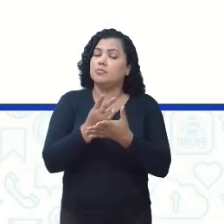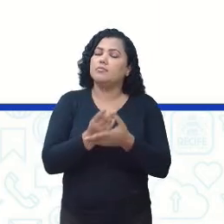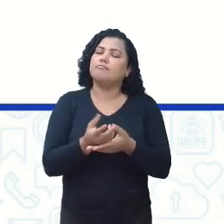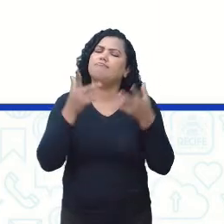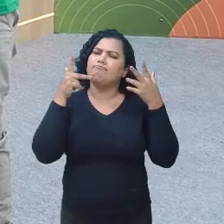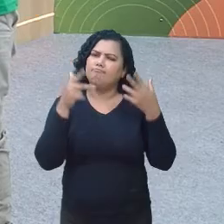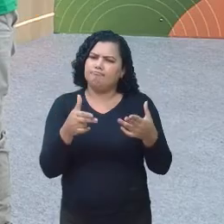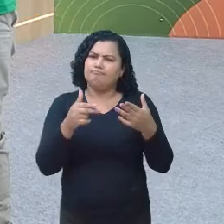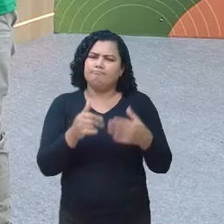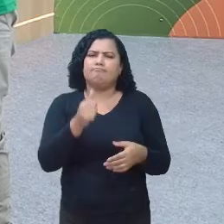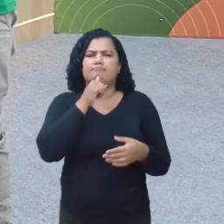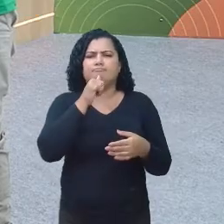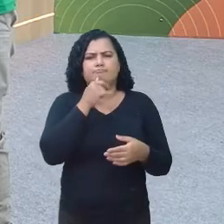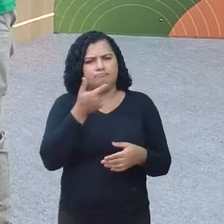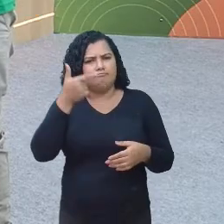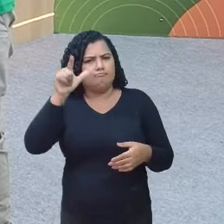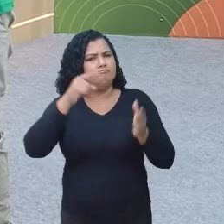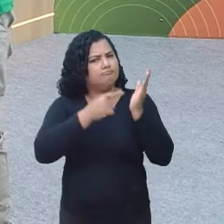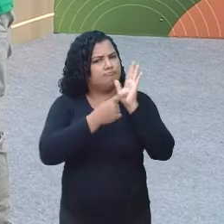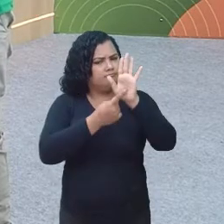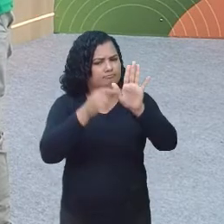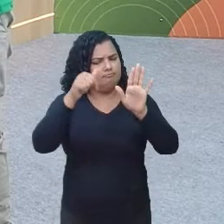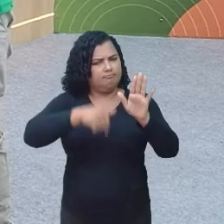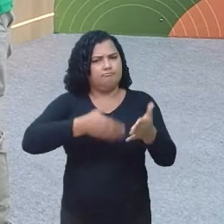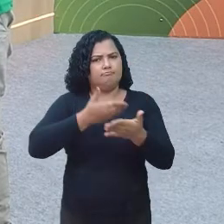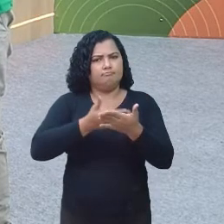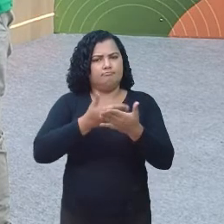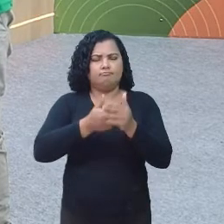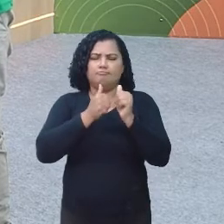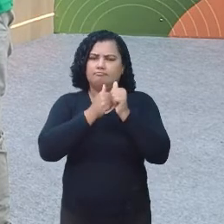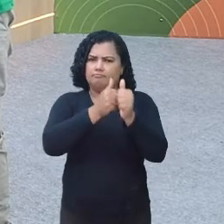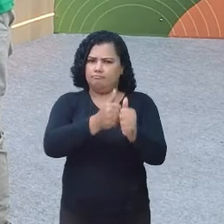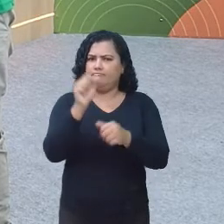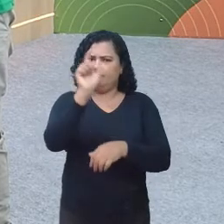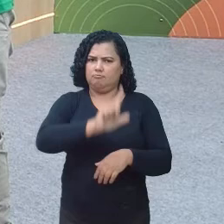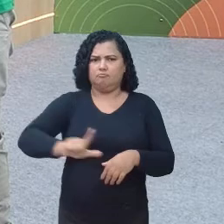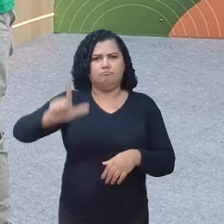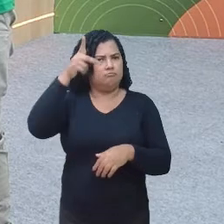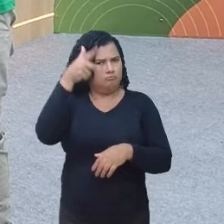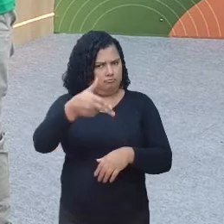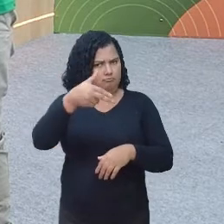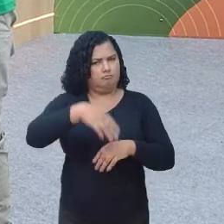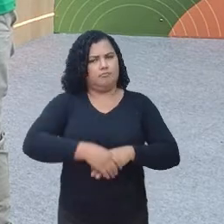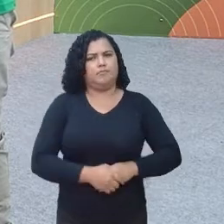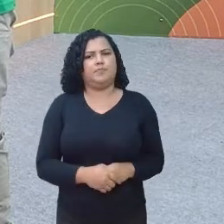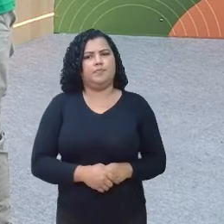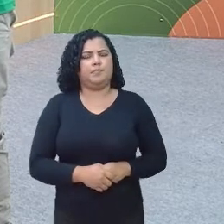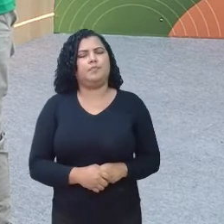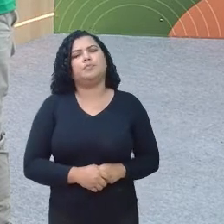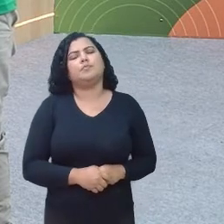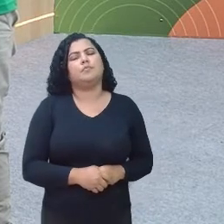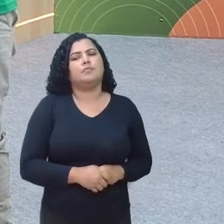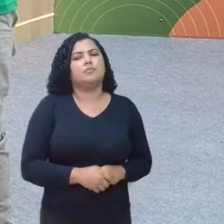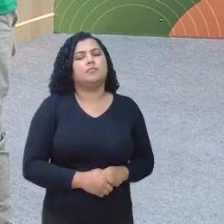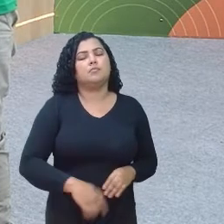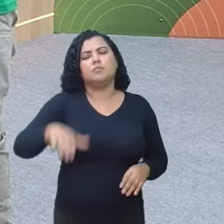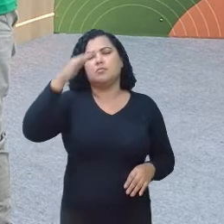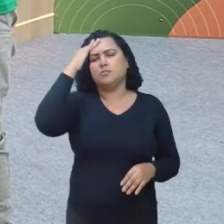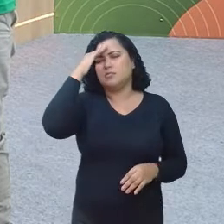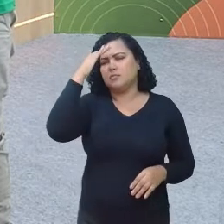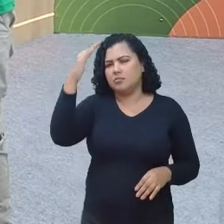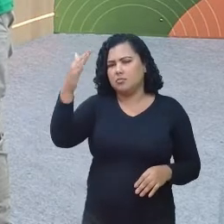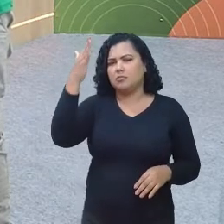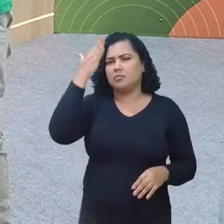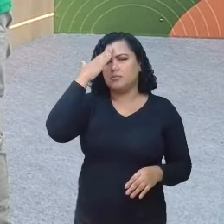gente vai ver outros exemplos na aula que também segue essa lógica, tá certo? Então eu diria que o principal dessa primeira parte da aula